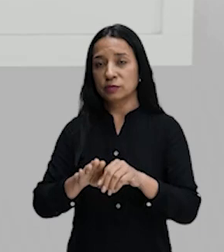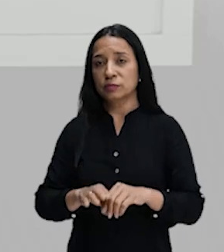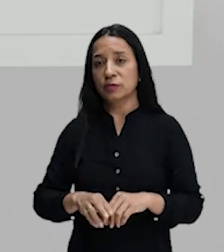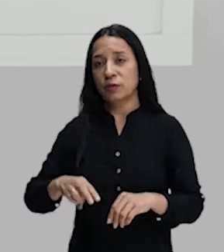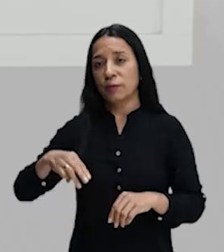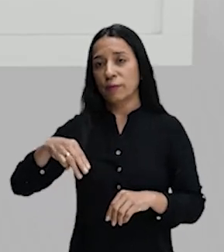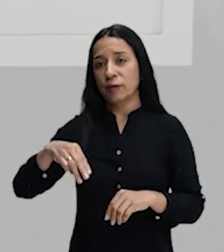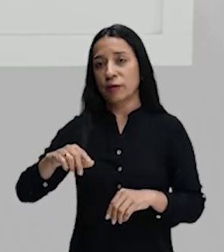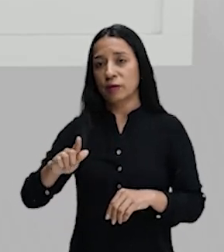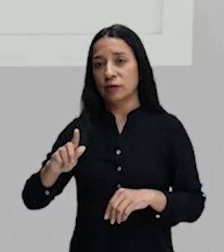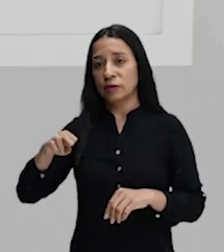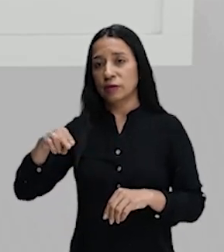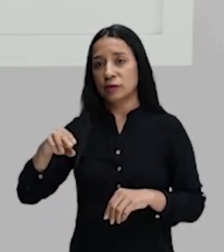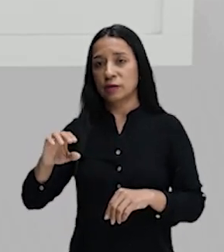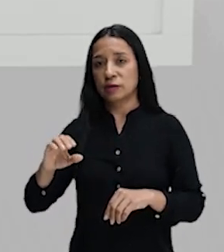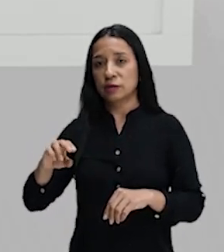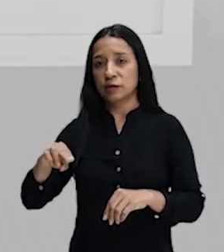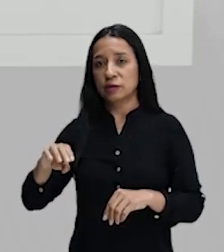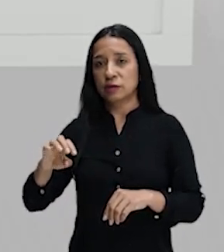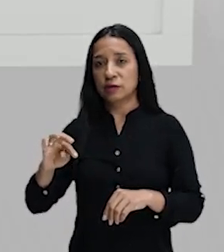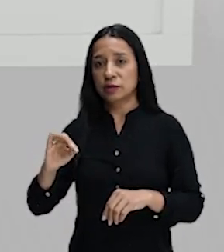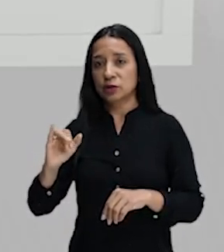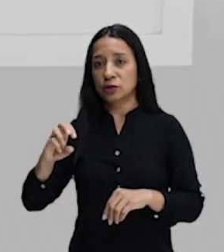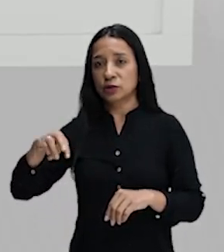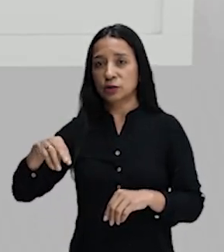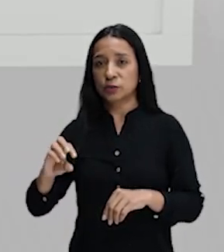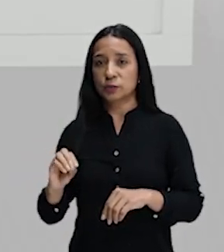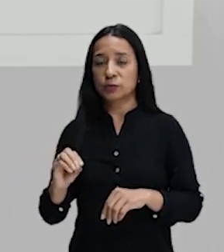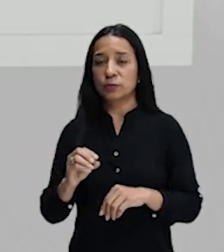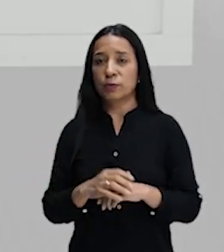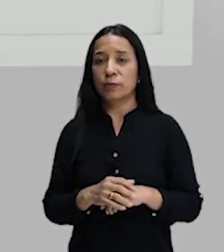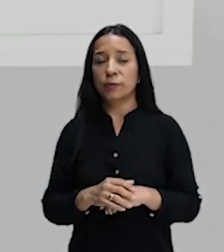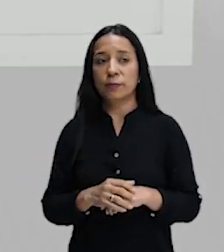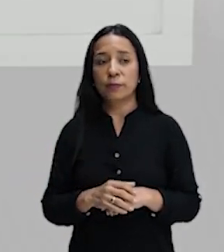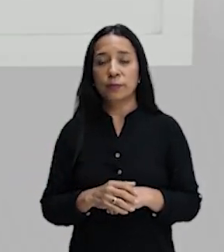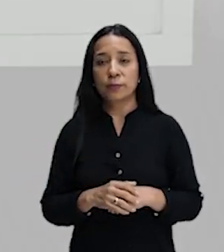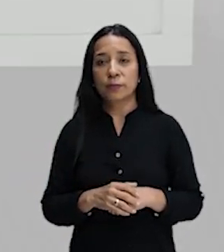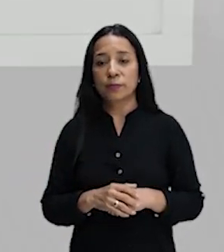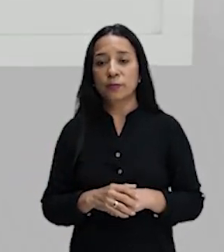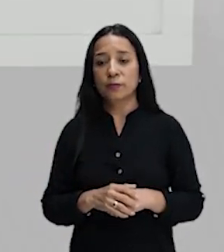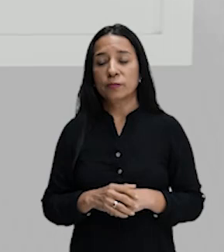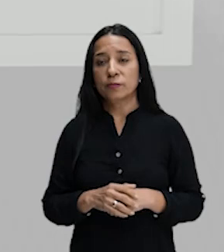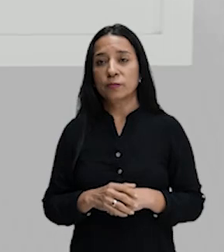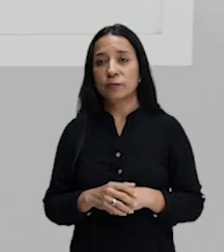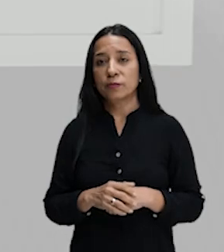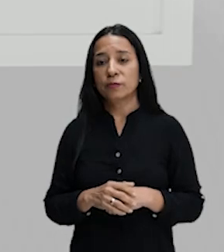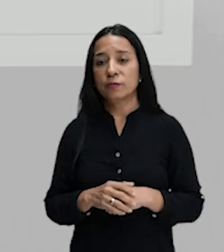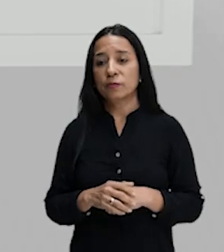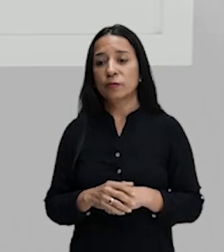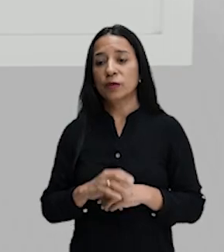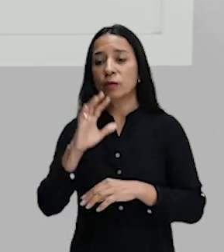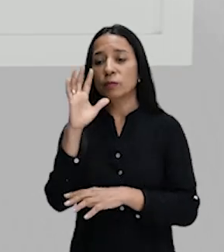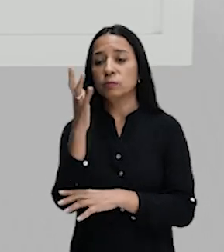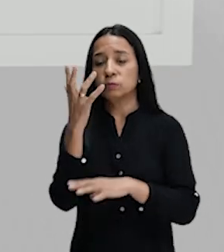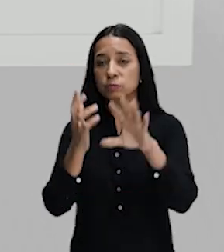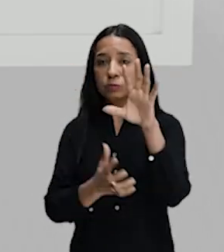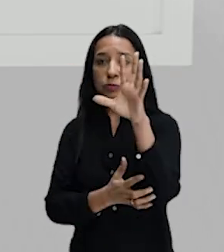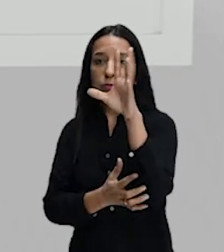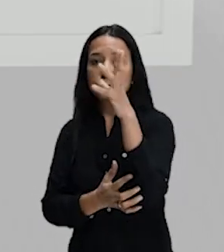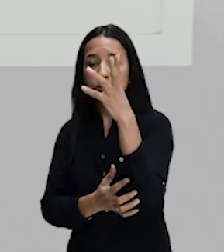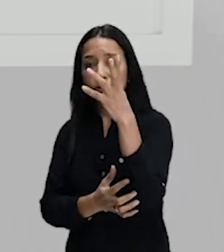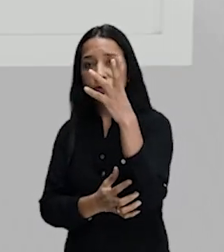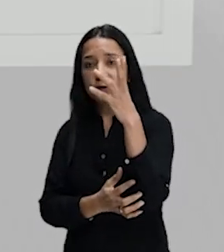ok? Bom, então na natureza, o ímã, como